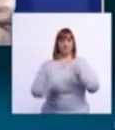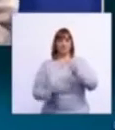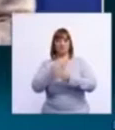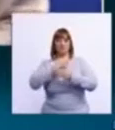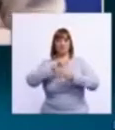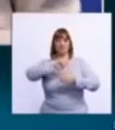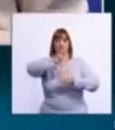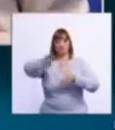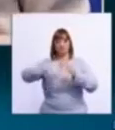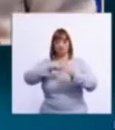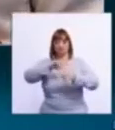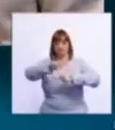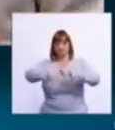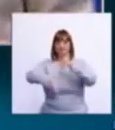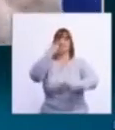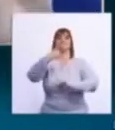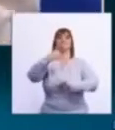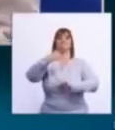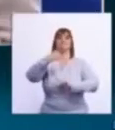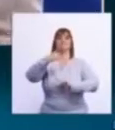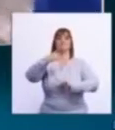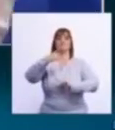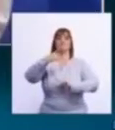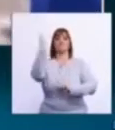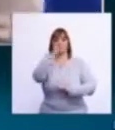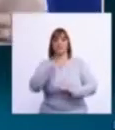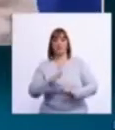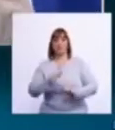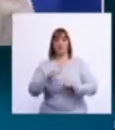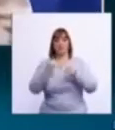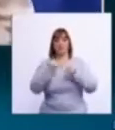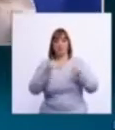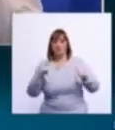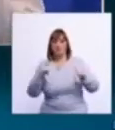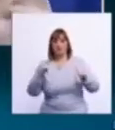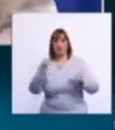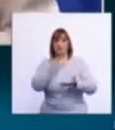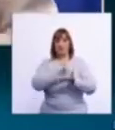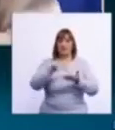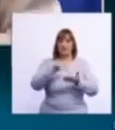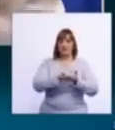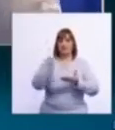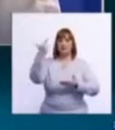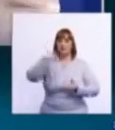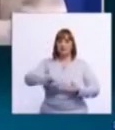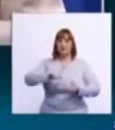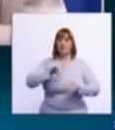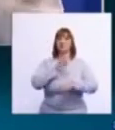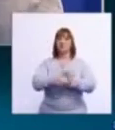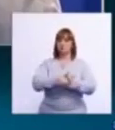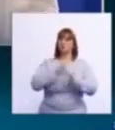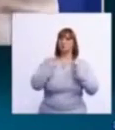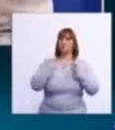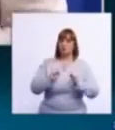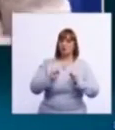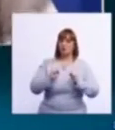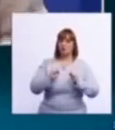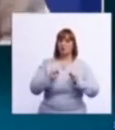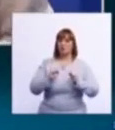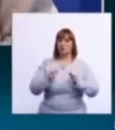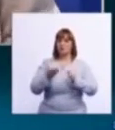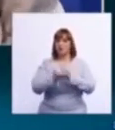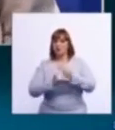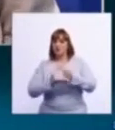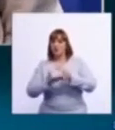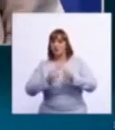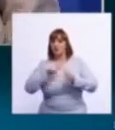de prosperidade para o Brasil, onde a energia limpa, renovável e segura possa ser a base do